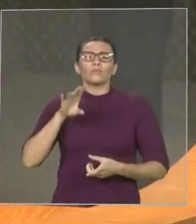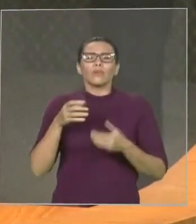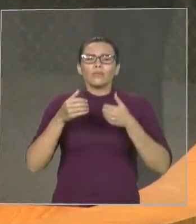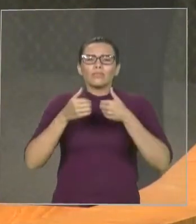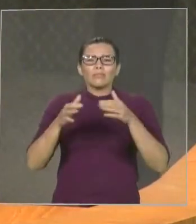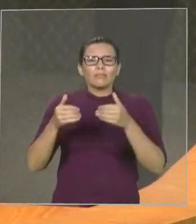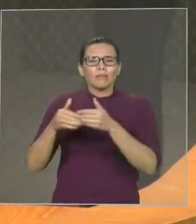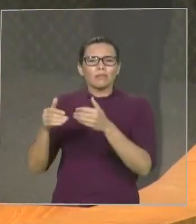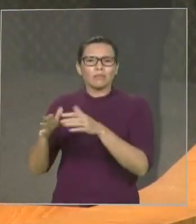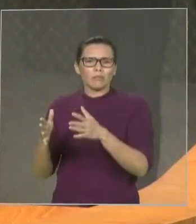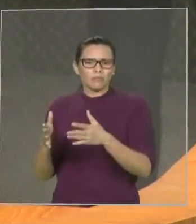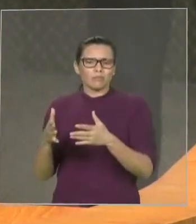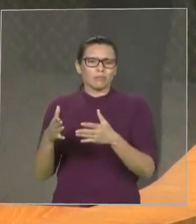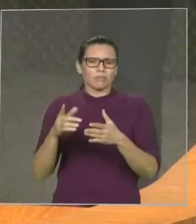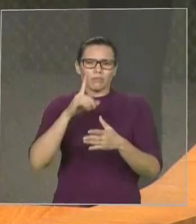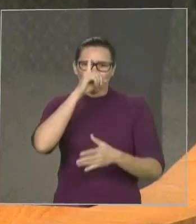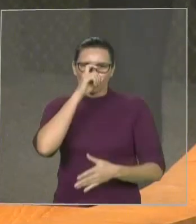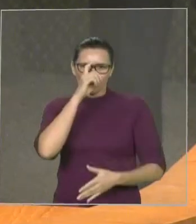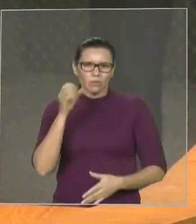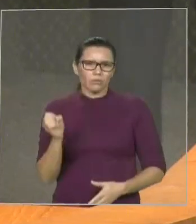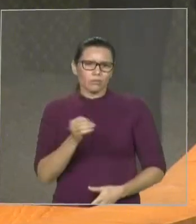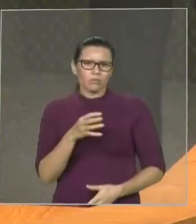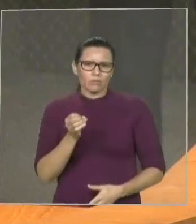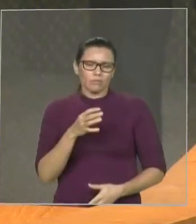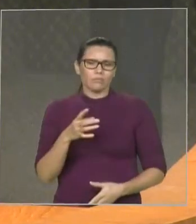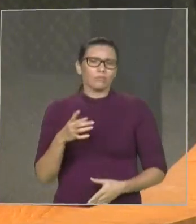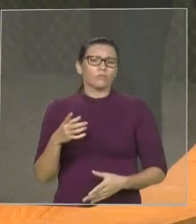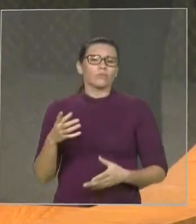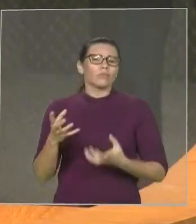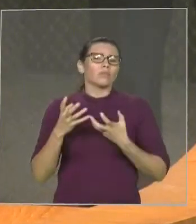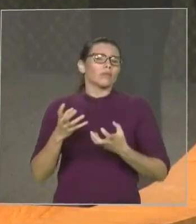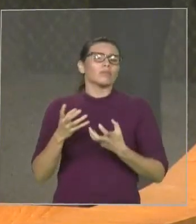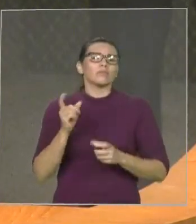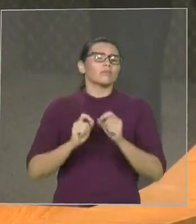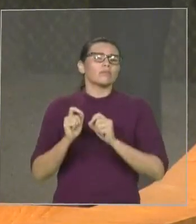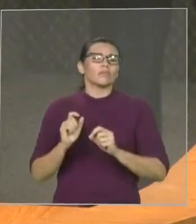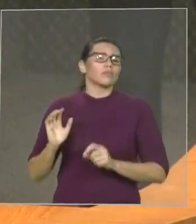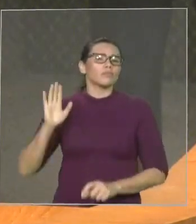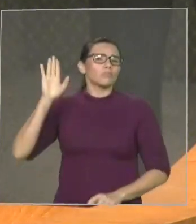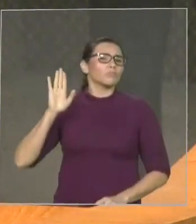tanto criticavam para fins eleitoreiros no ano que vem. Obrigada a todos.